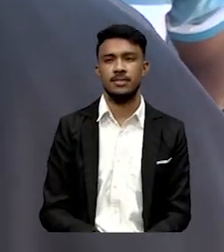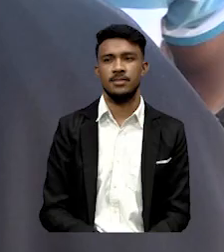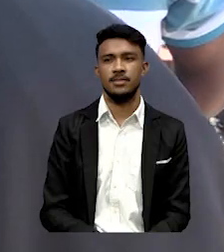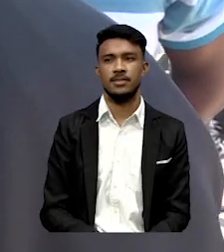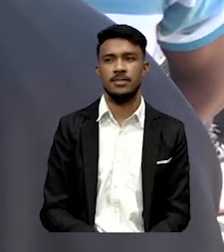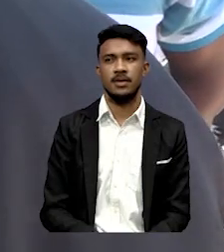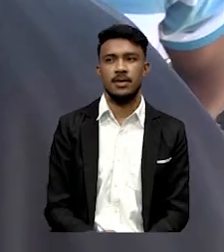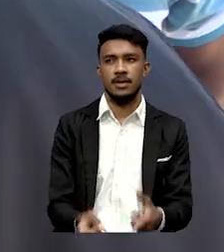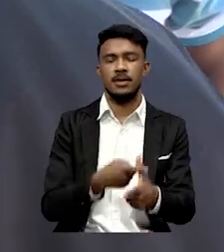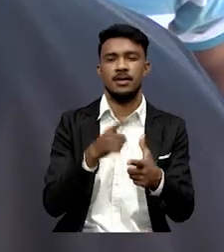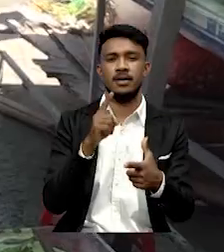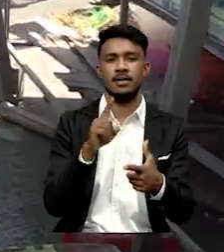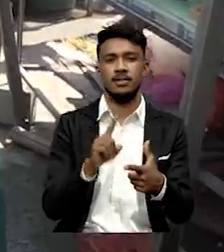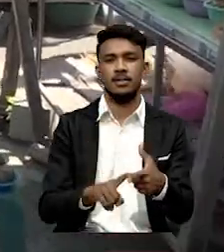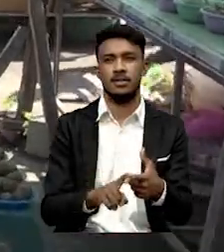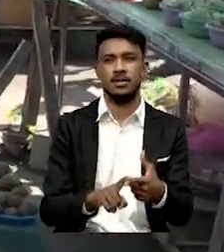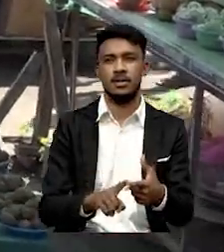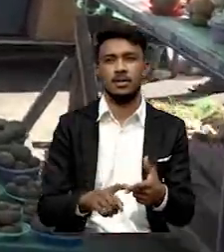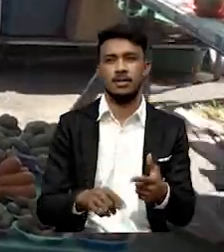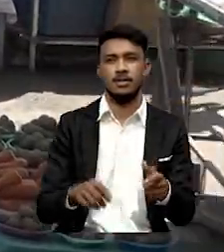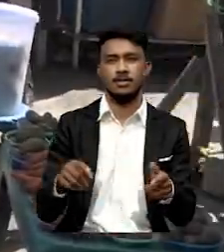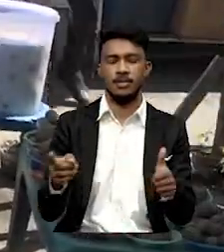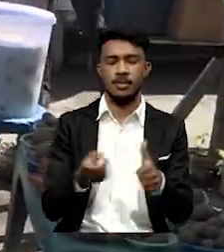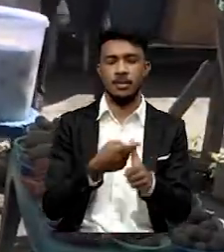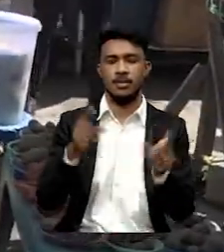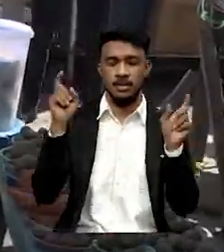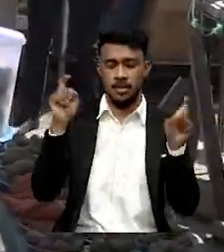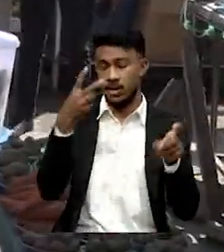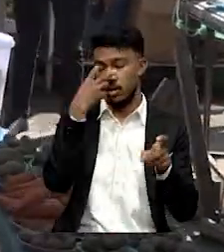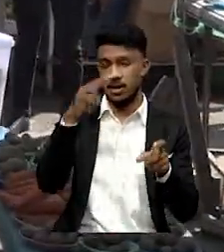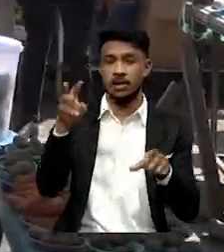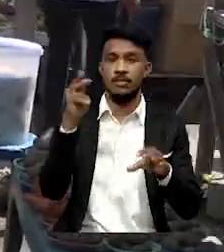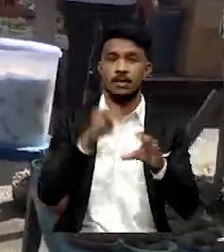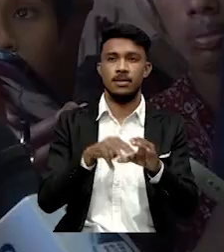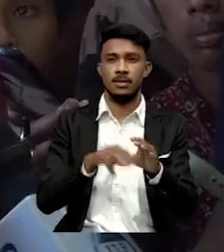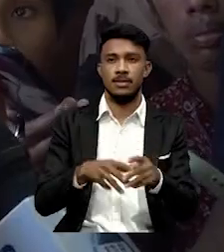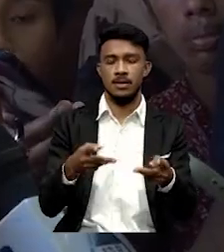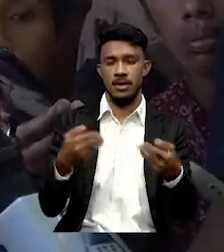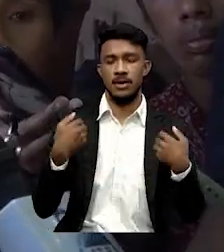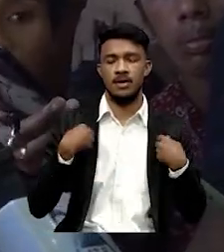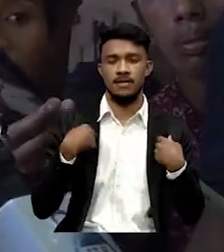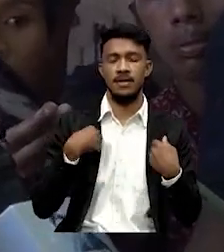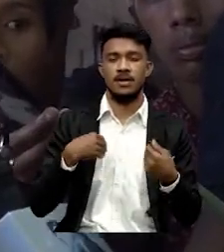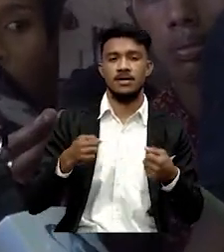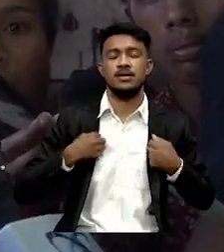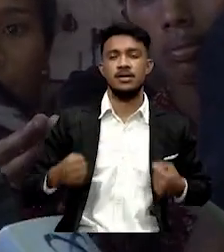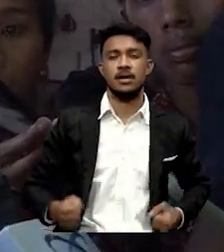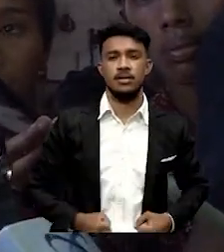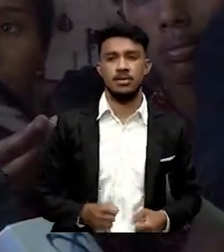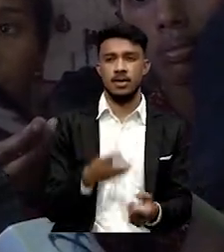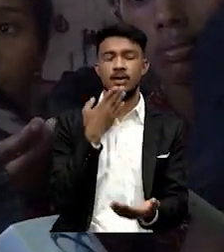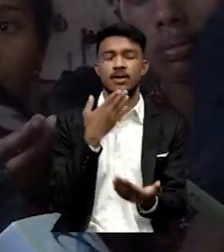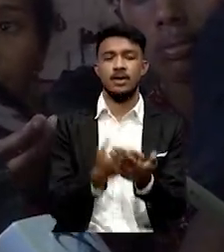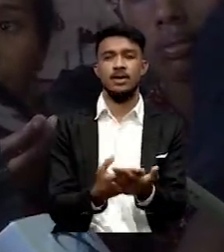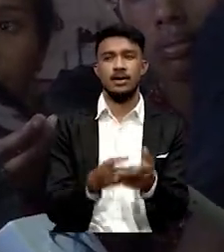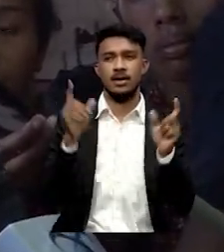e na primeiro tem que haver mercado na ve e a condição saúde de água.